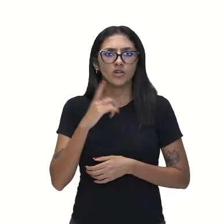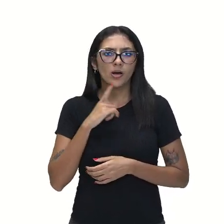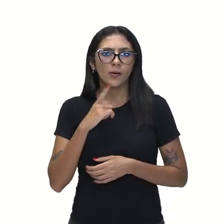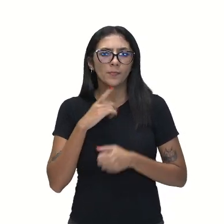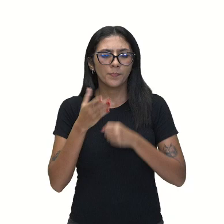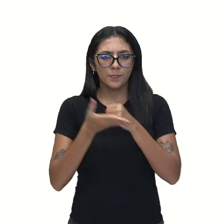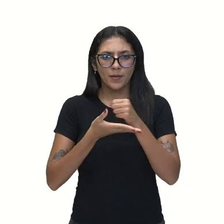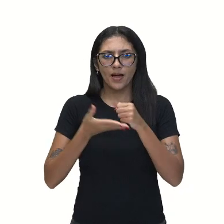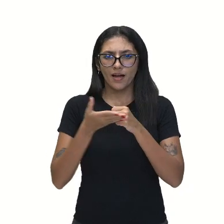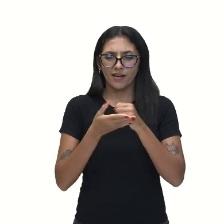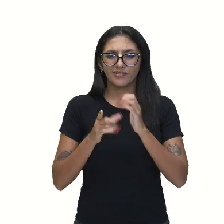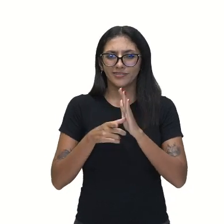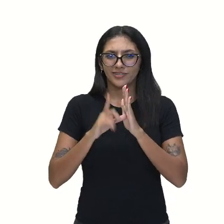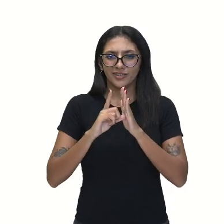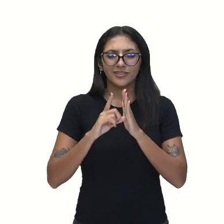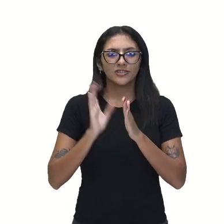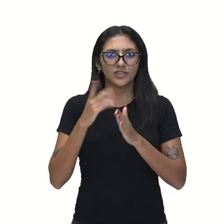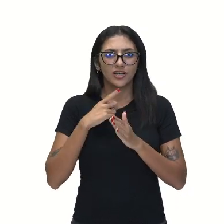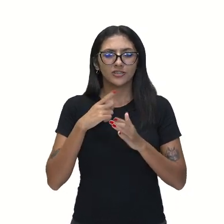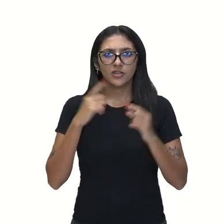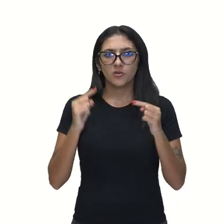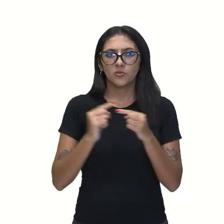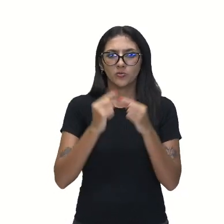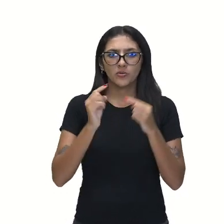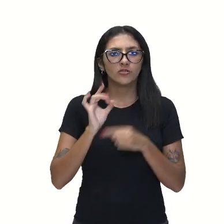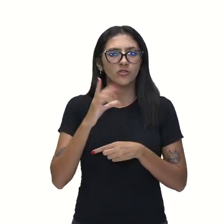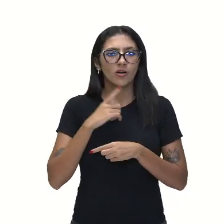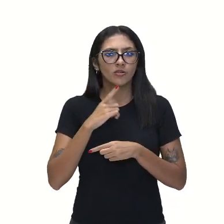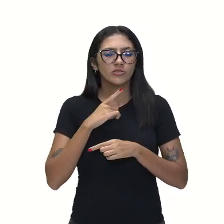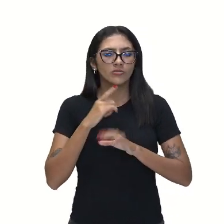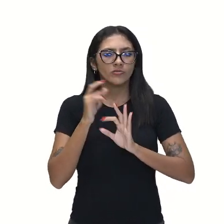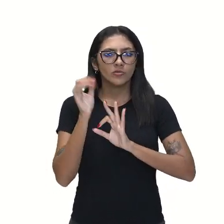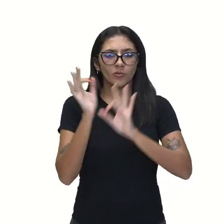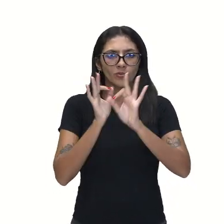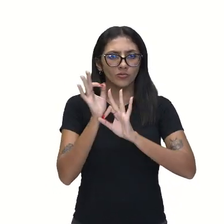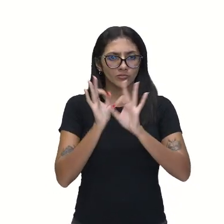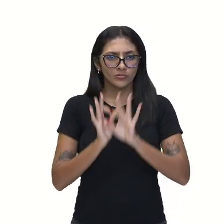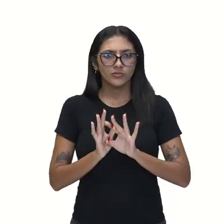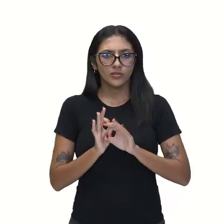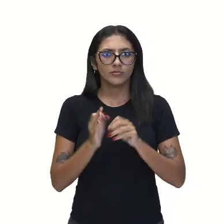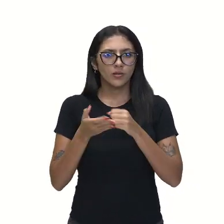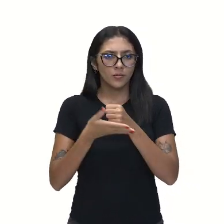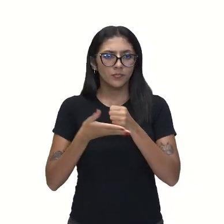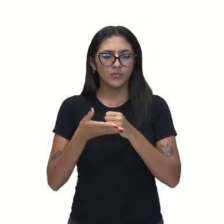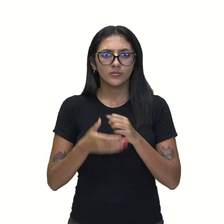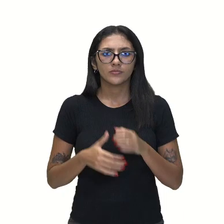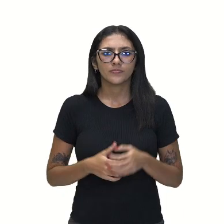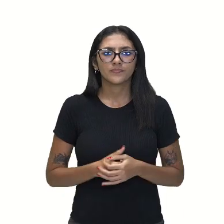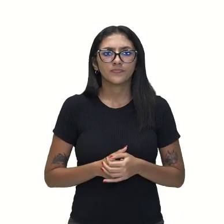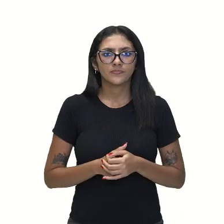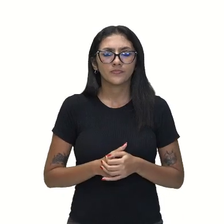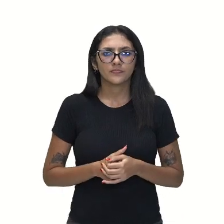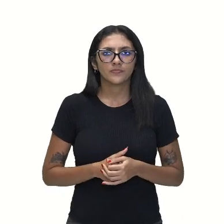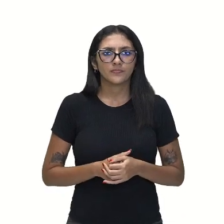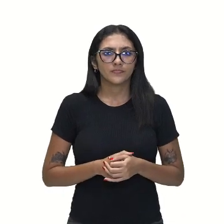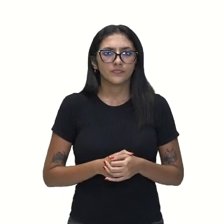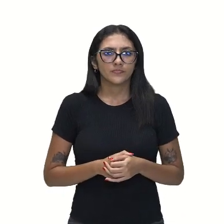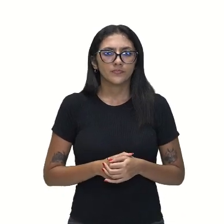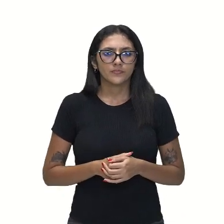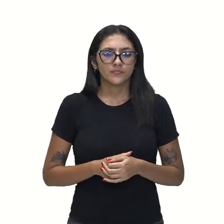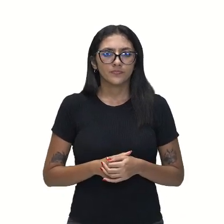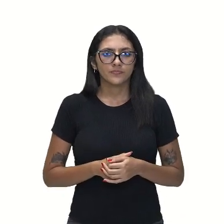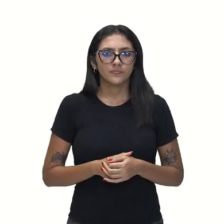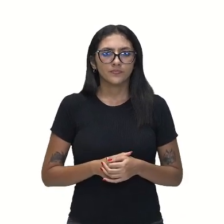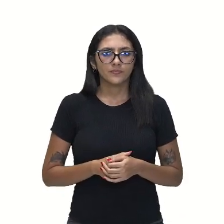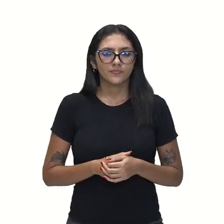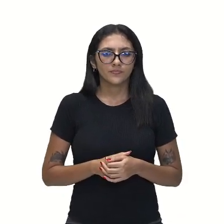iguais aqui, ó, eu apenas resolvi as potências e o resultado já está aqui para a gente resolver, para a